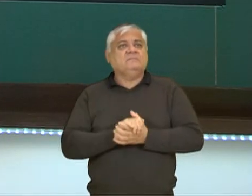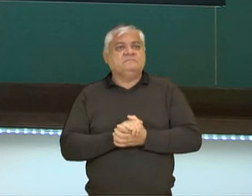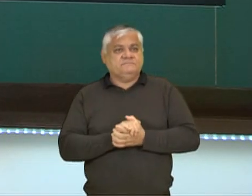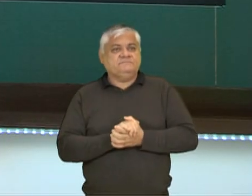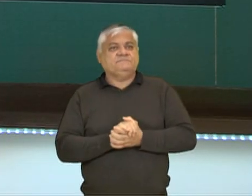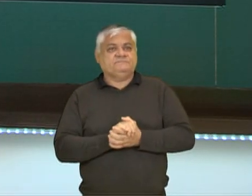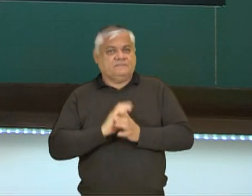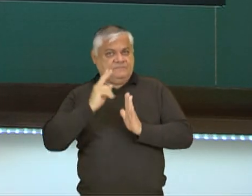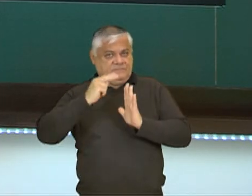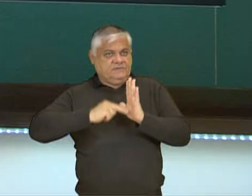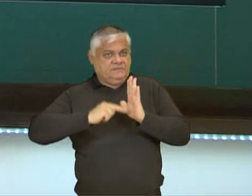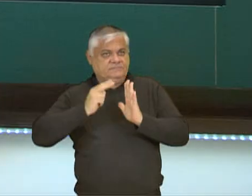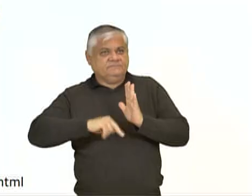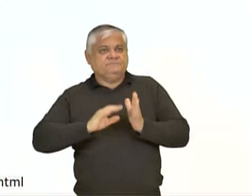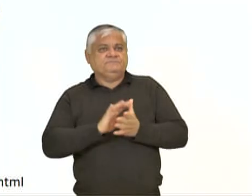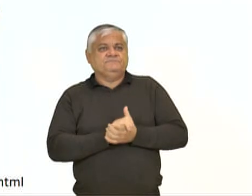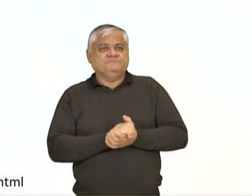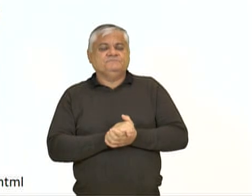aí comigo, tá?